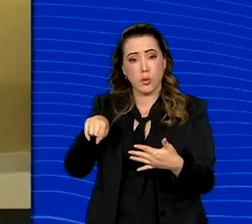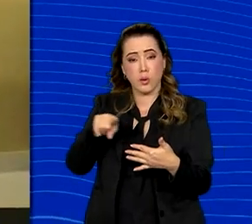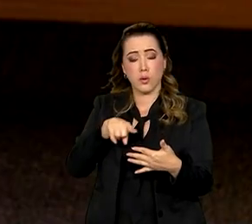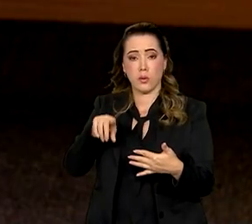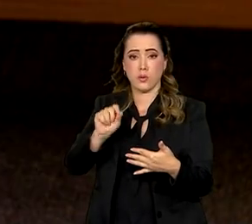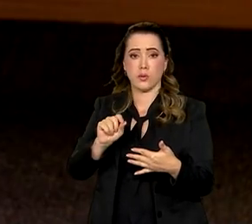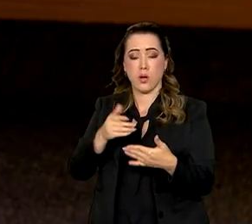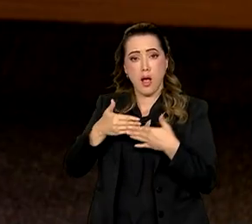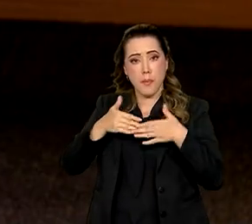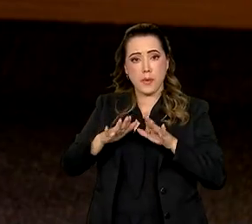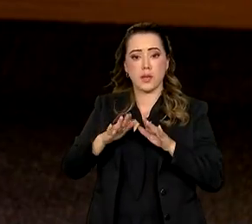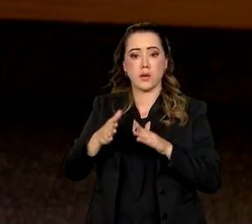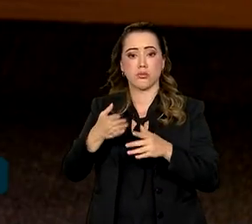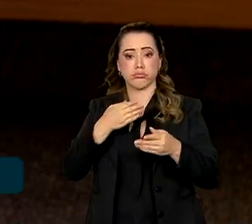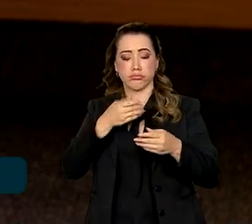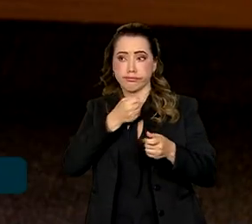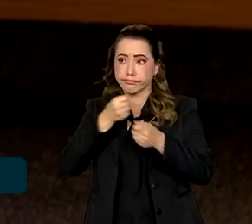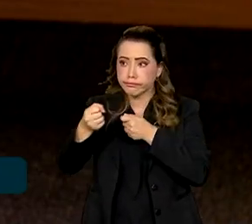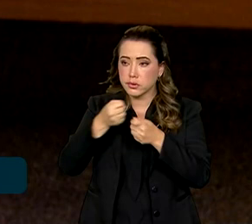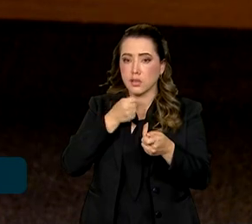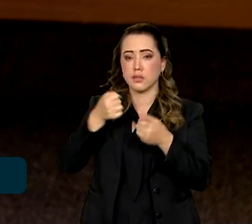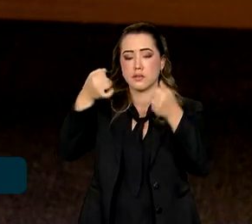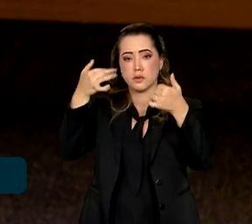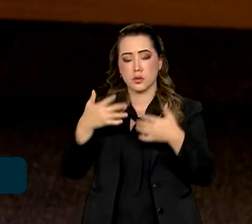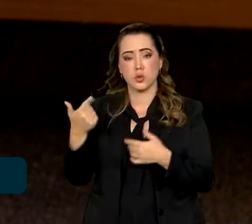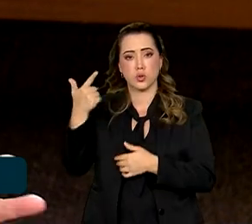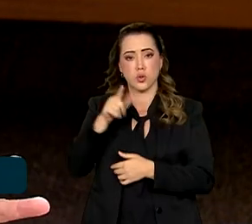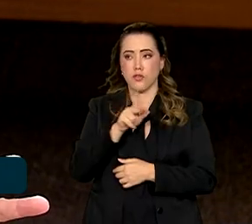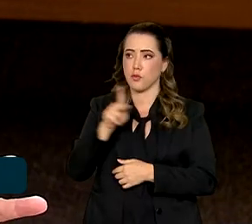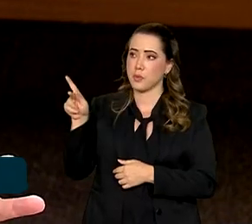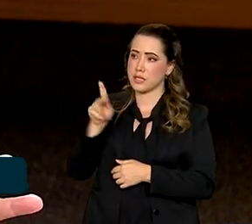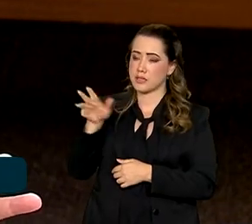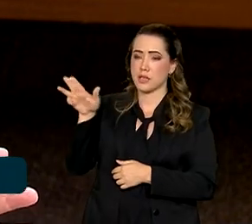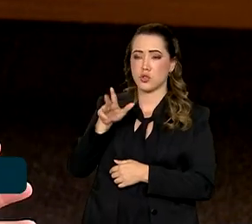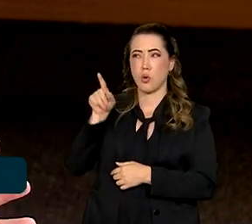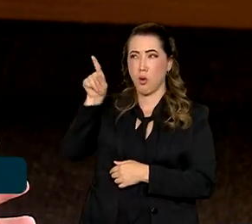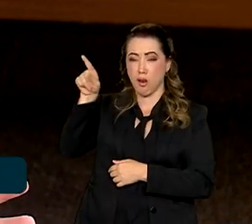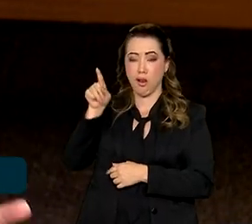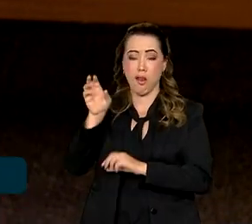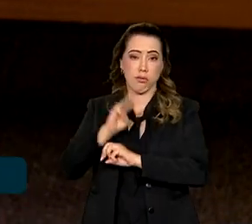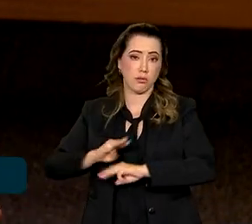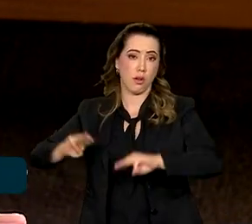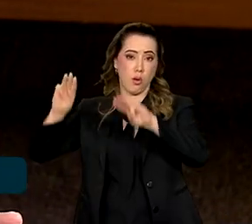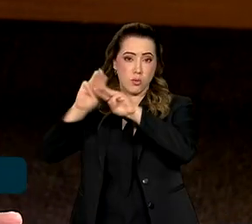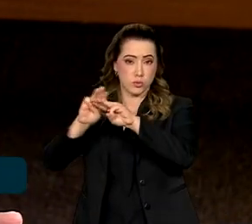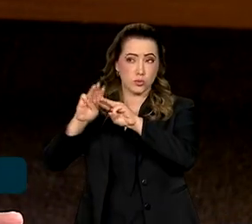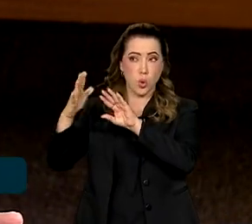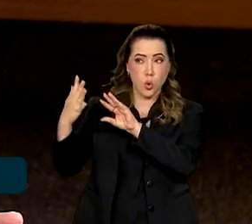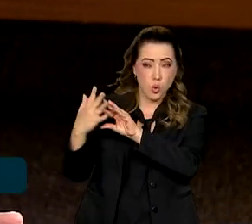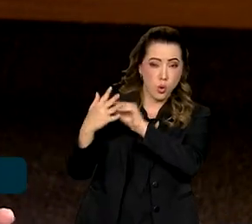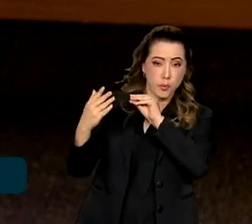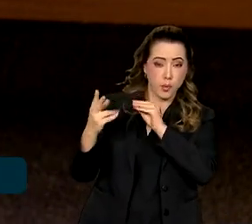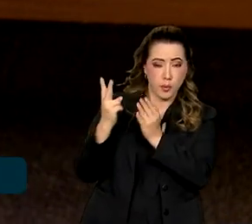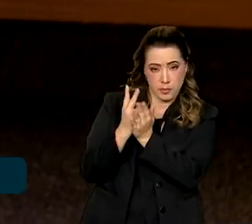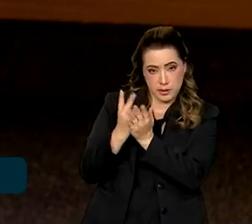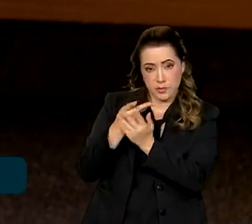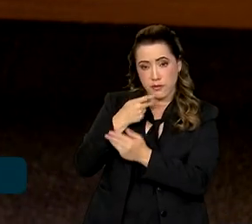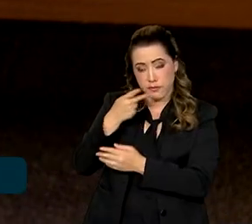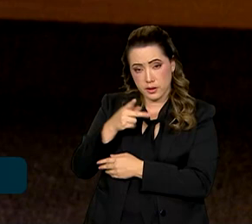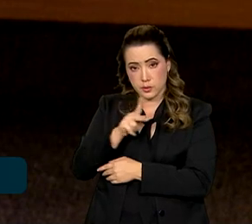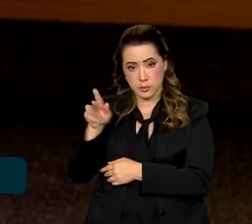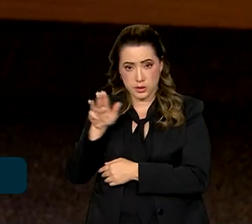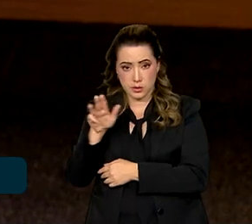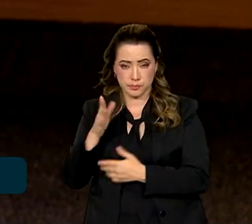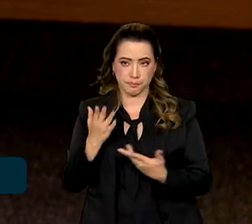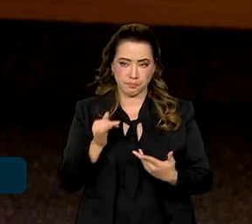Fome, abriu o programa repercutindo a fala do presidente Lula na Assembleia Geral das Nações Unidas, que trouxe temas